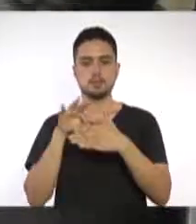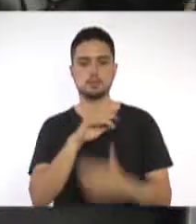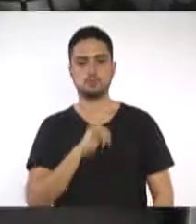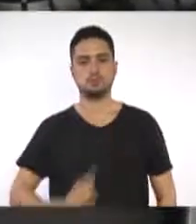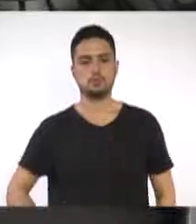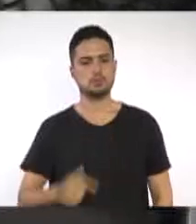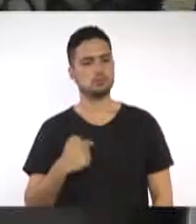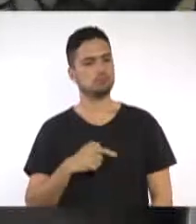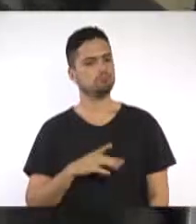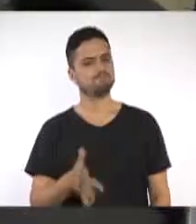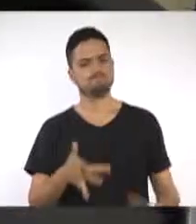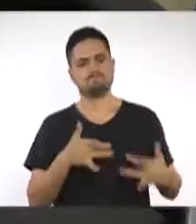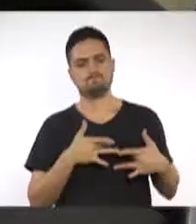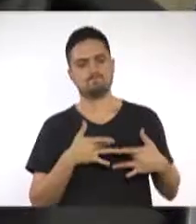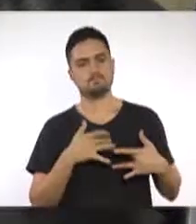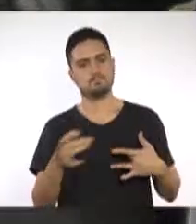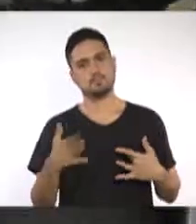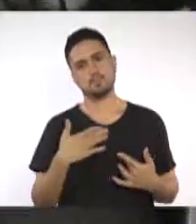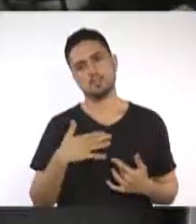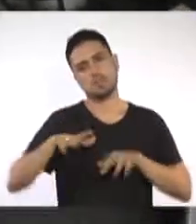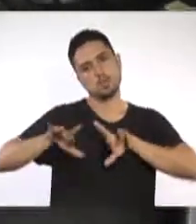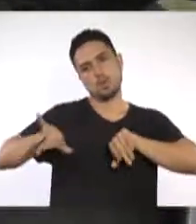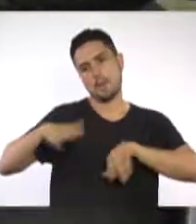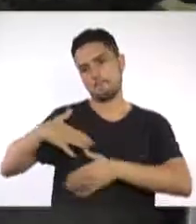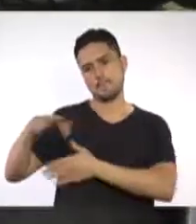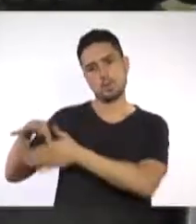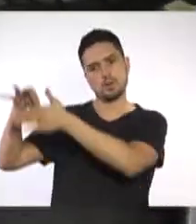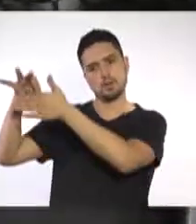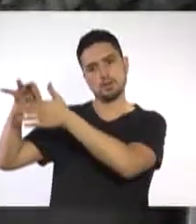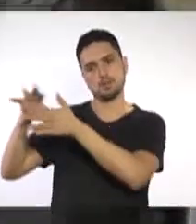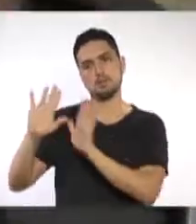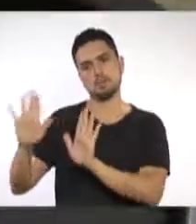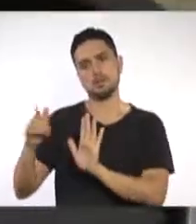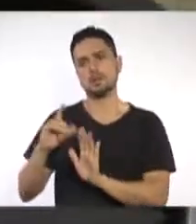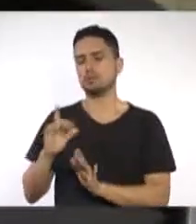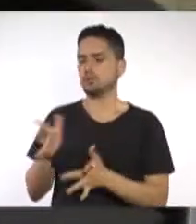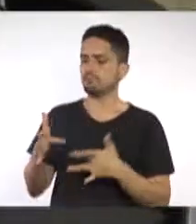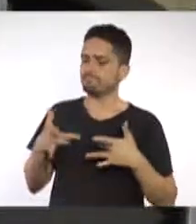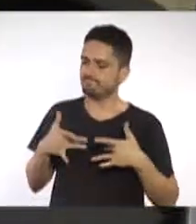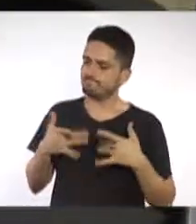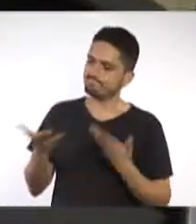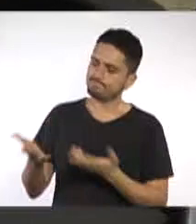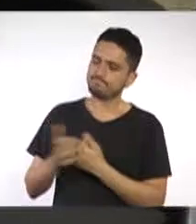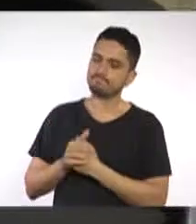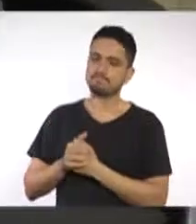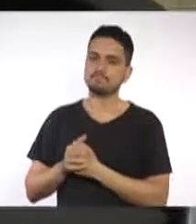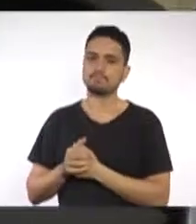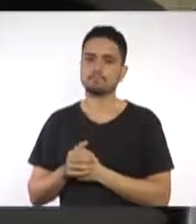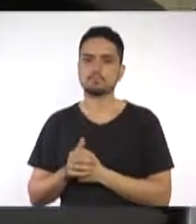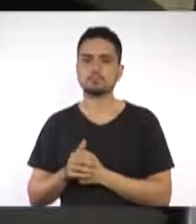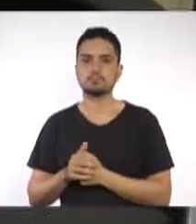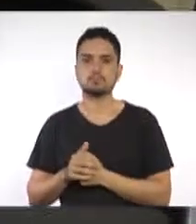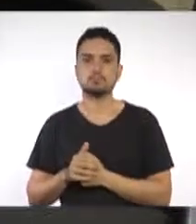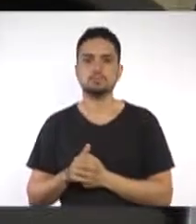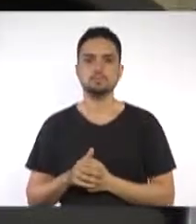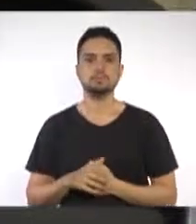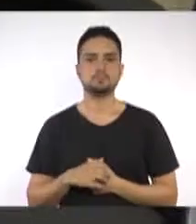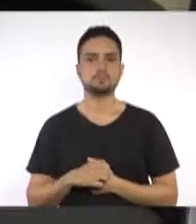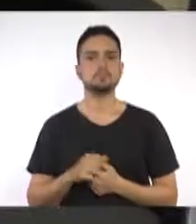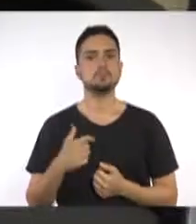tenho muita estima, embora não seja meu líder, né, mas eu tenho por ele uma profunda estima, embora entenda as